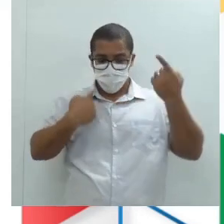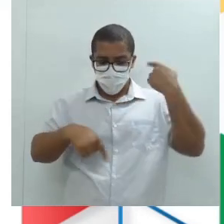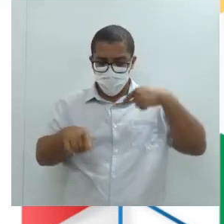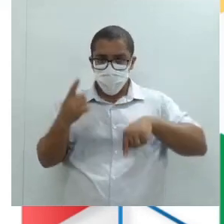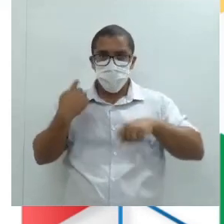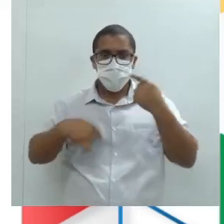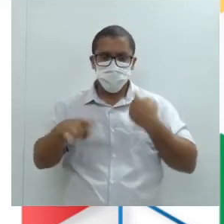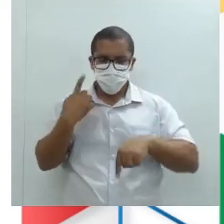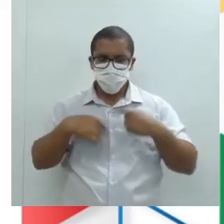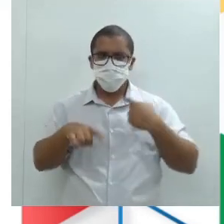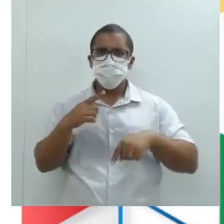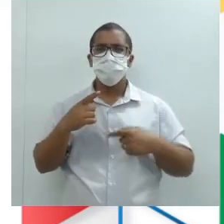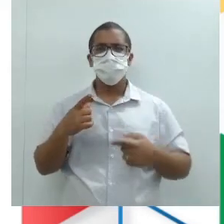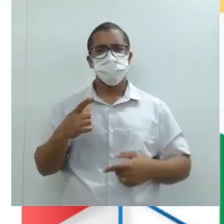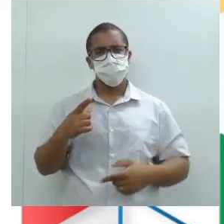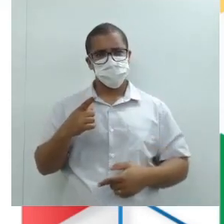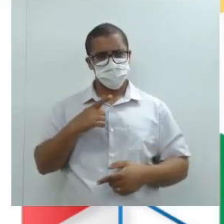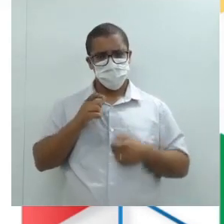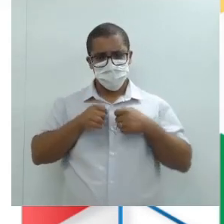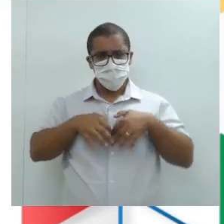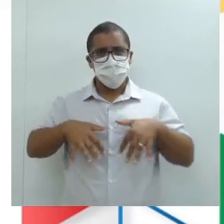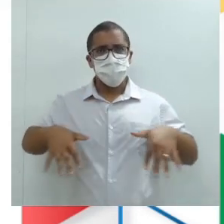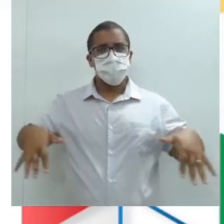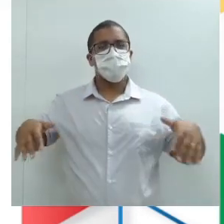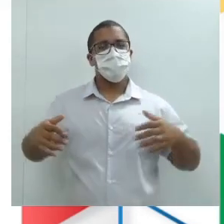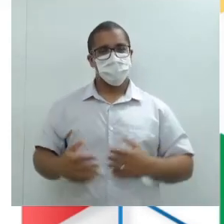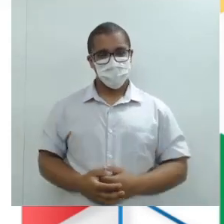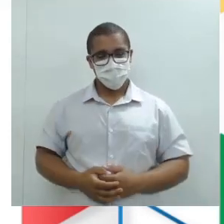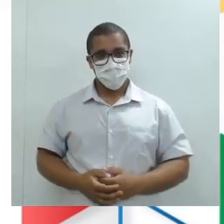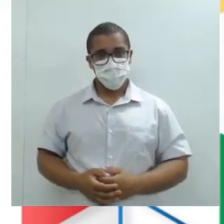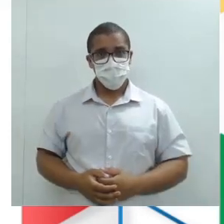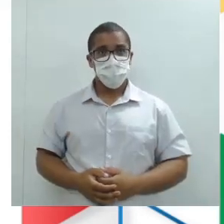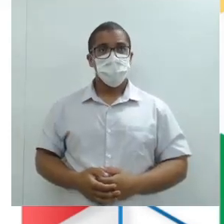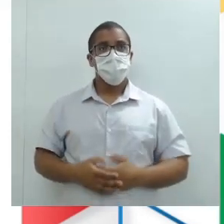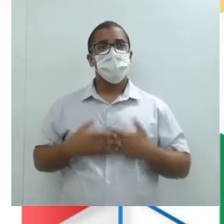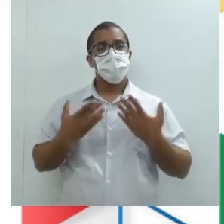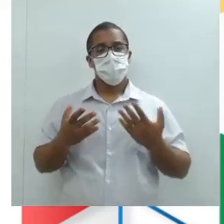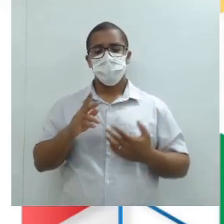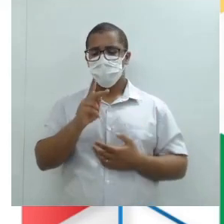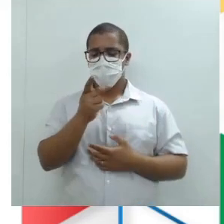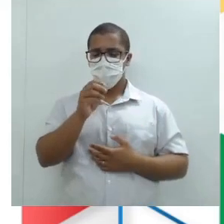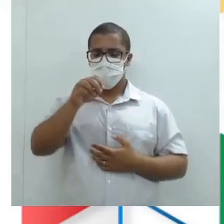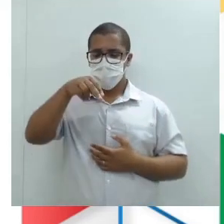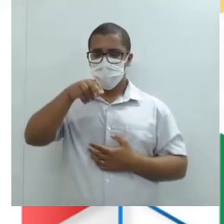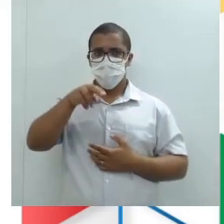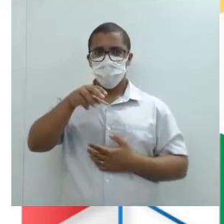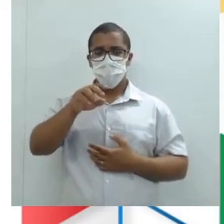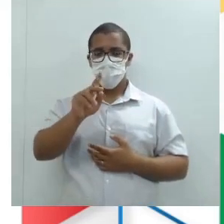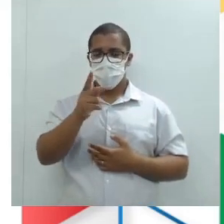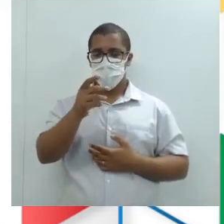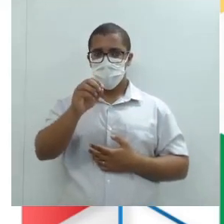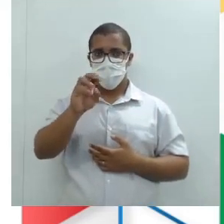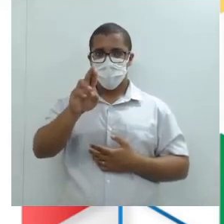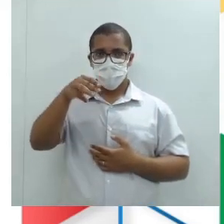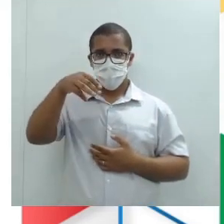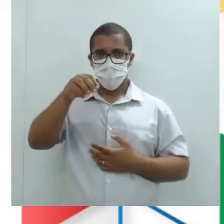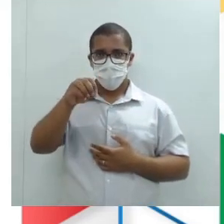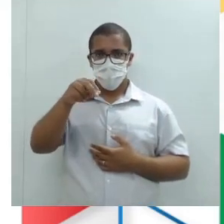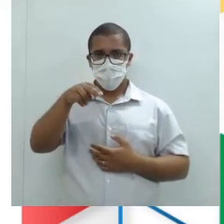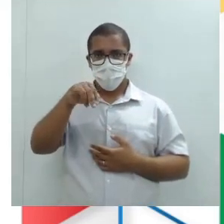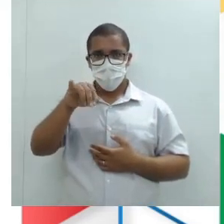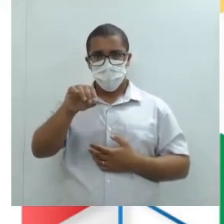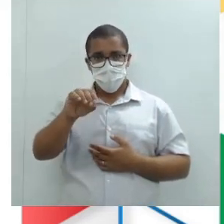pelos vasos sanguíneos. Bom, então, se tratando dos hormônios, os